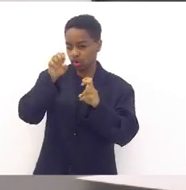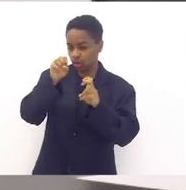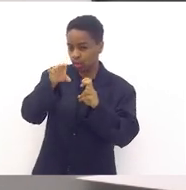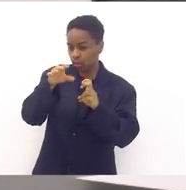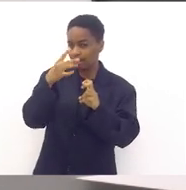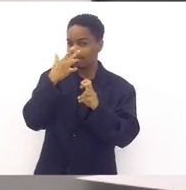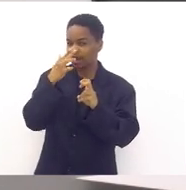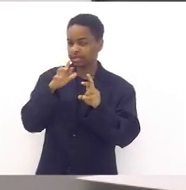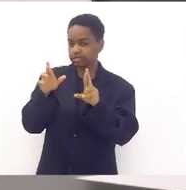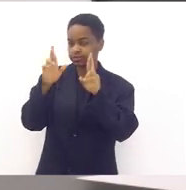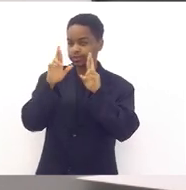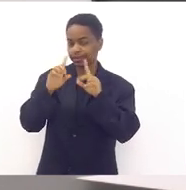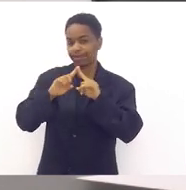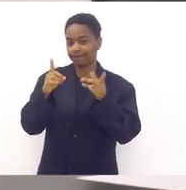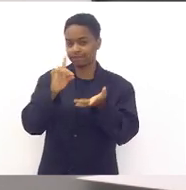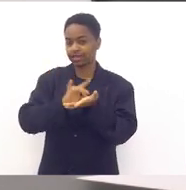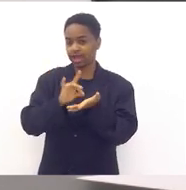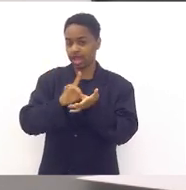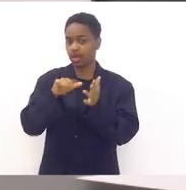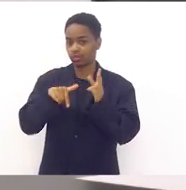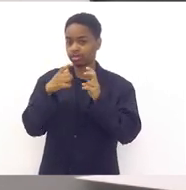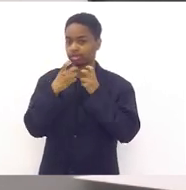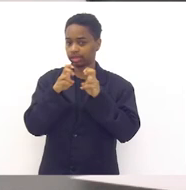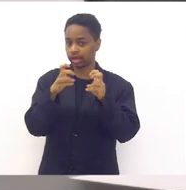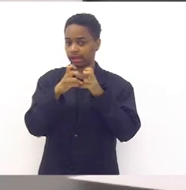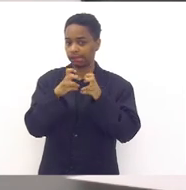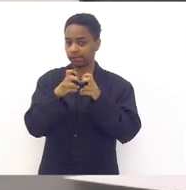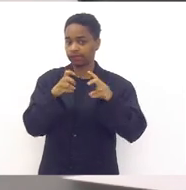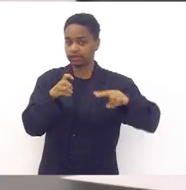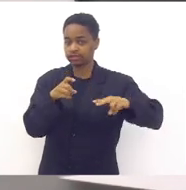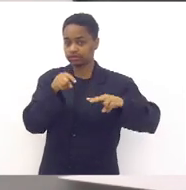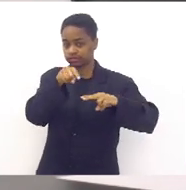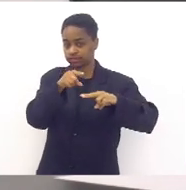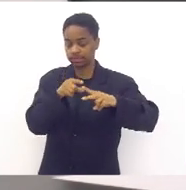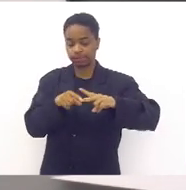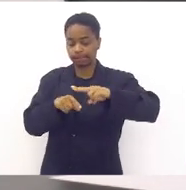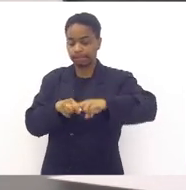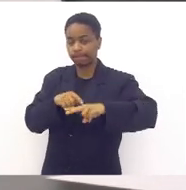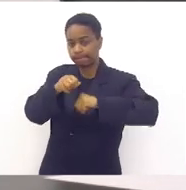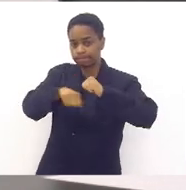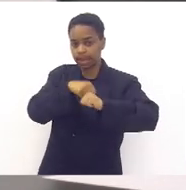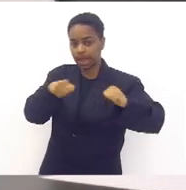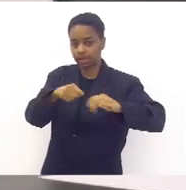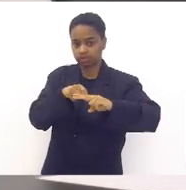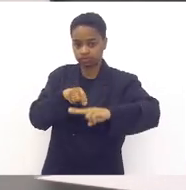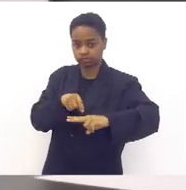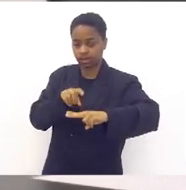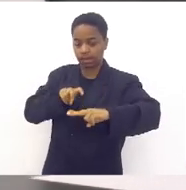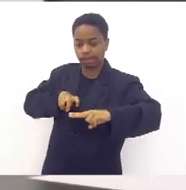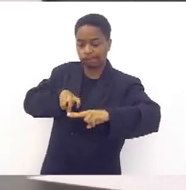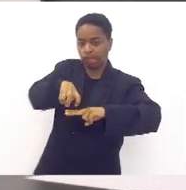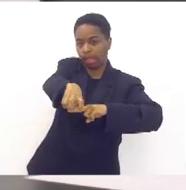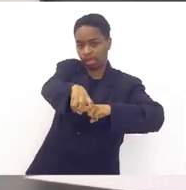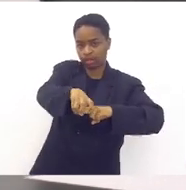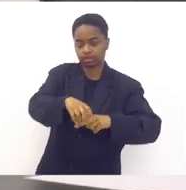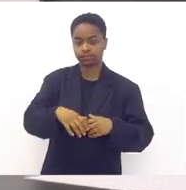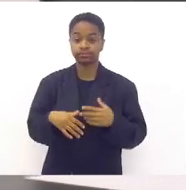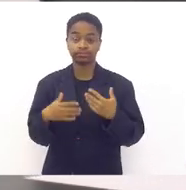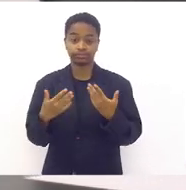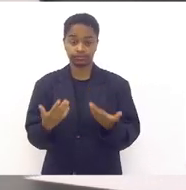de esperança, mas é o trem vindo e você descobrindo que está amarrado no trilho. Né.